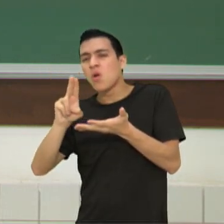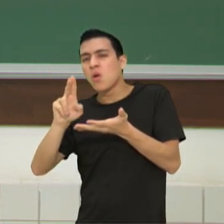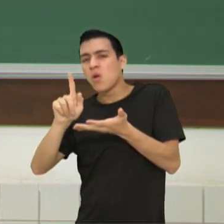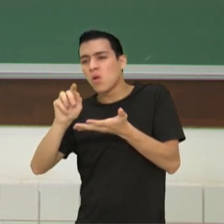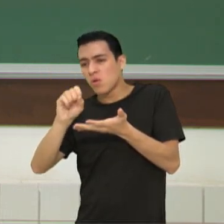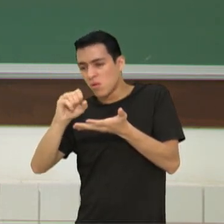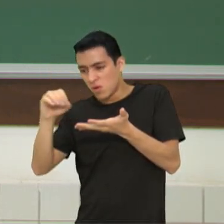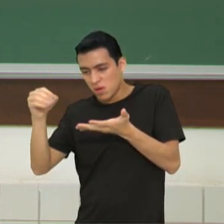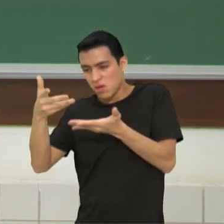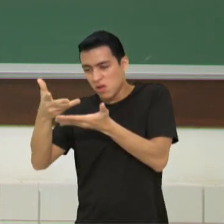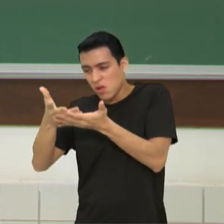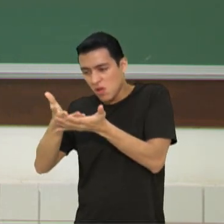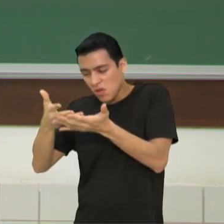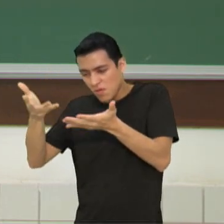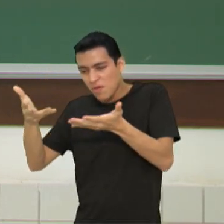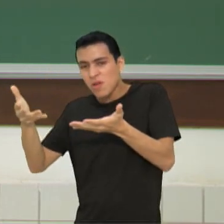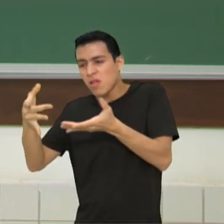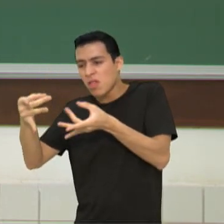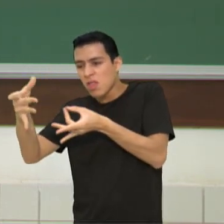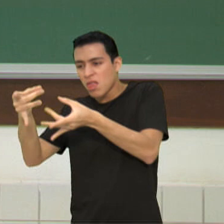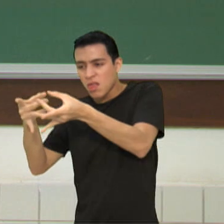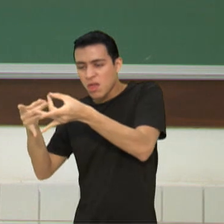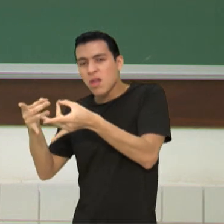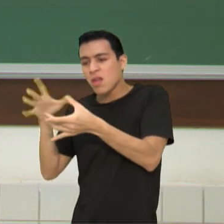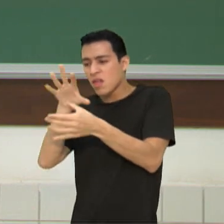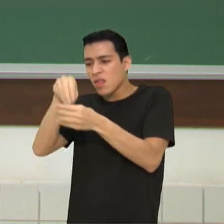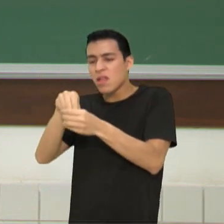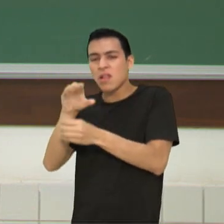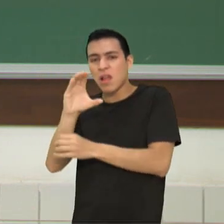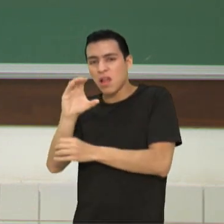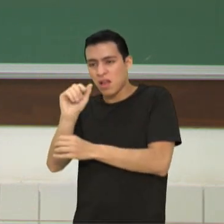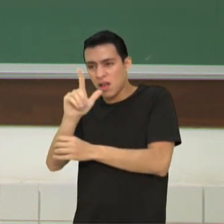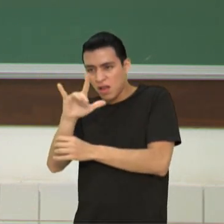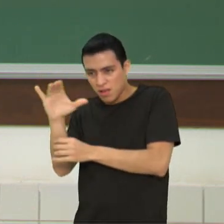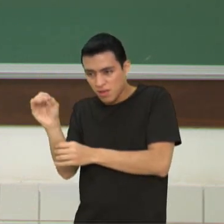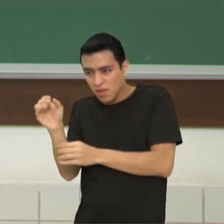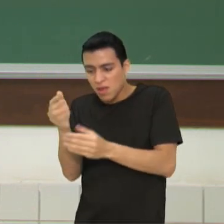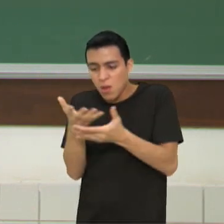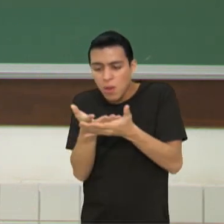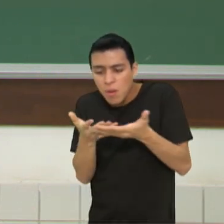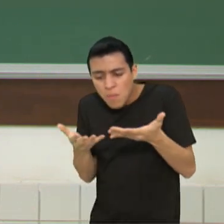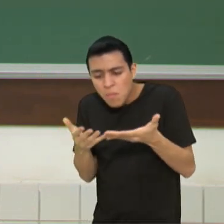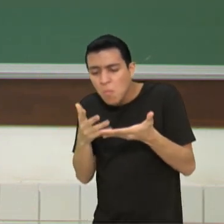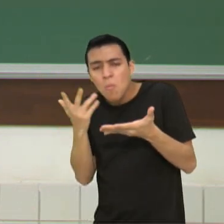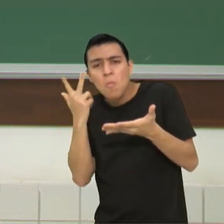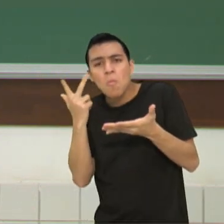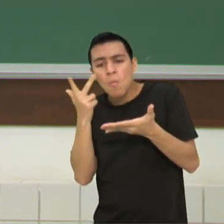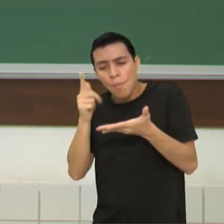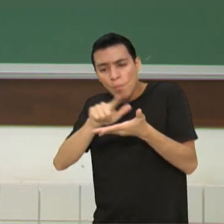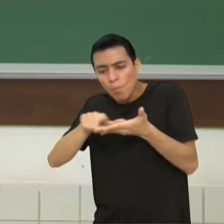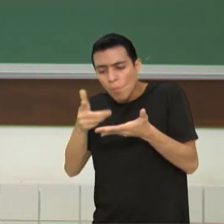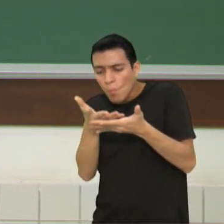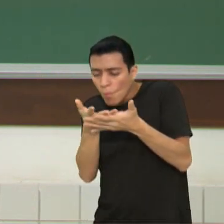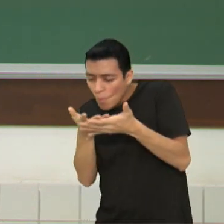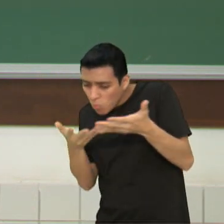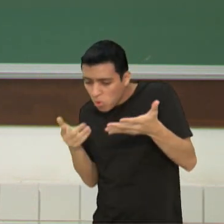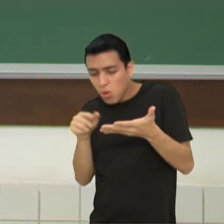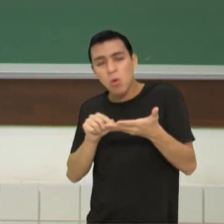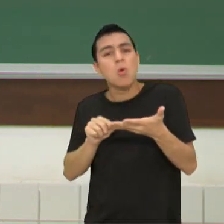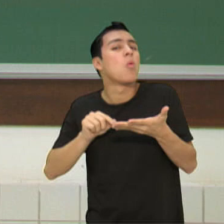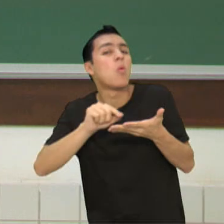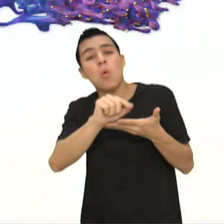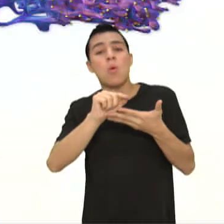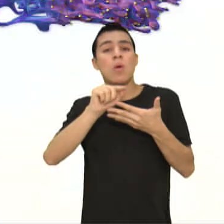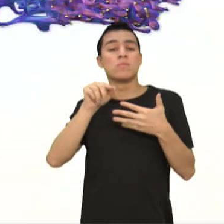e está ligado com a produção de ribossomos e armazenamento de cálcio. A parte que não é rugosa, a parte que é lisa, é responsável